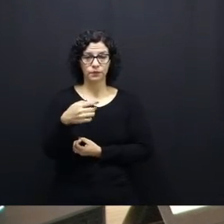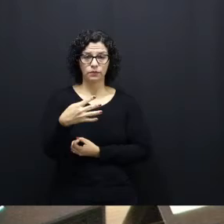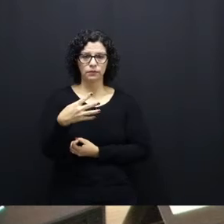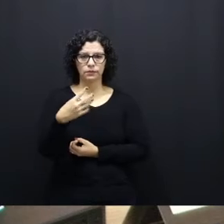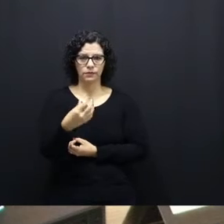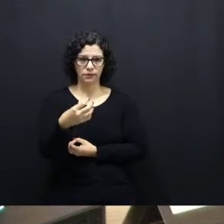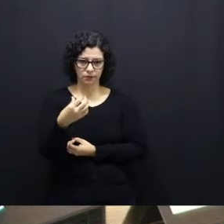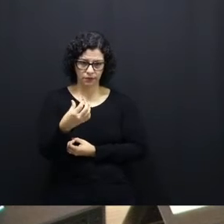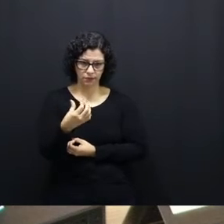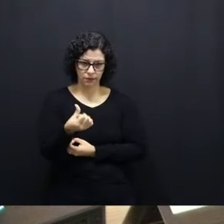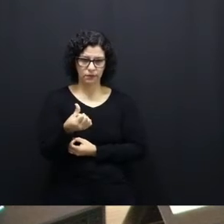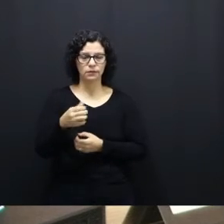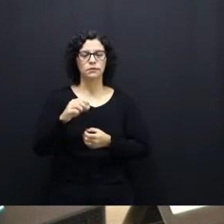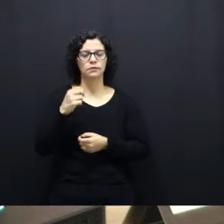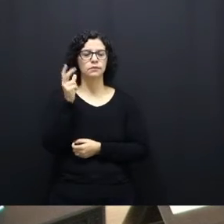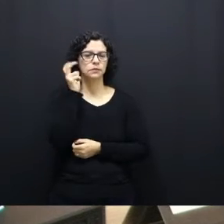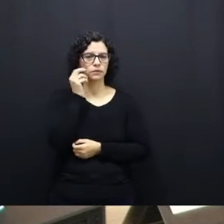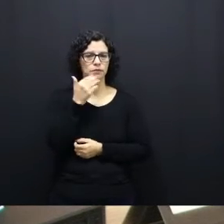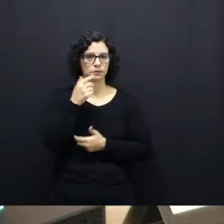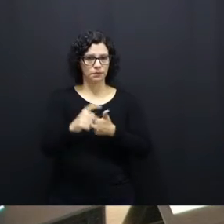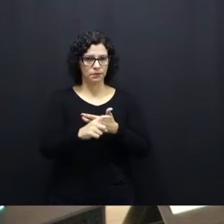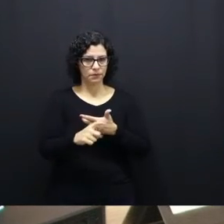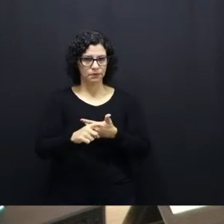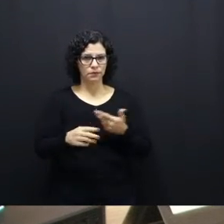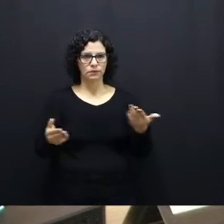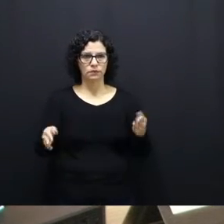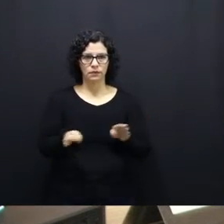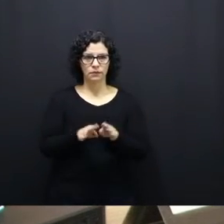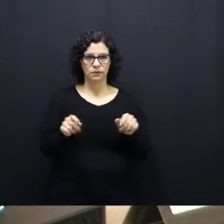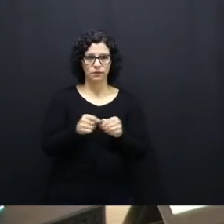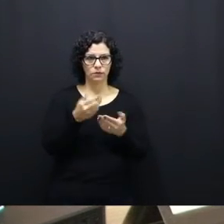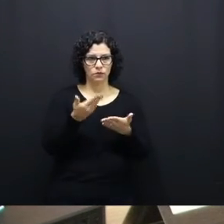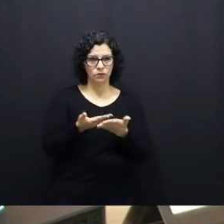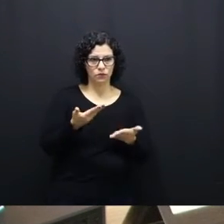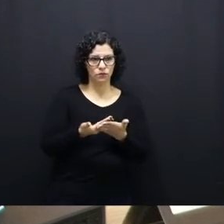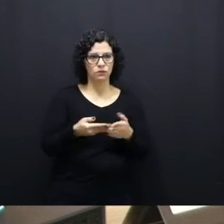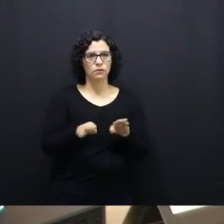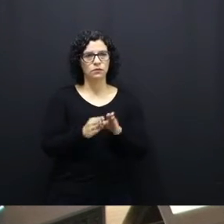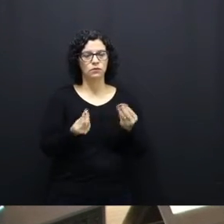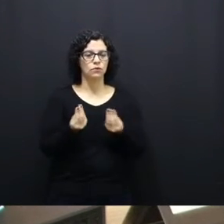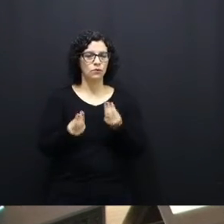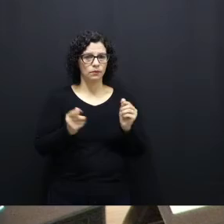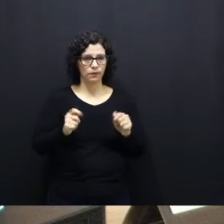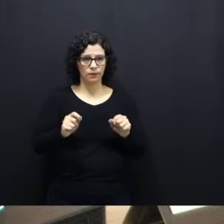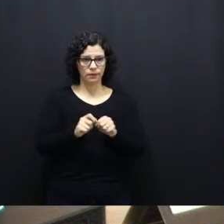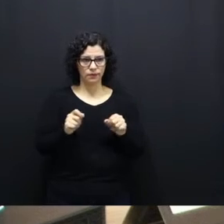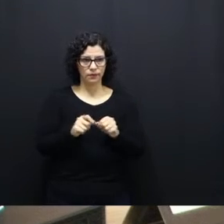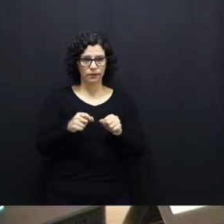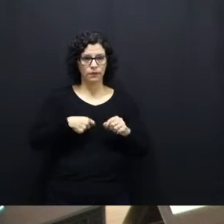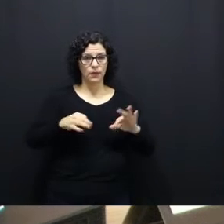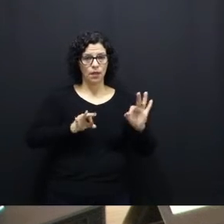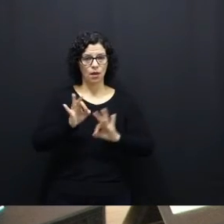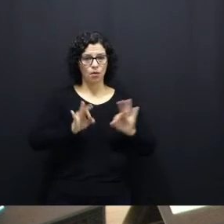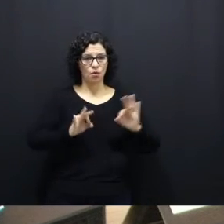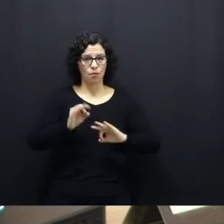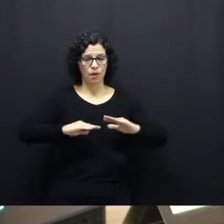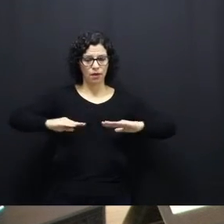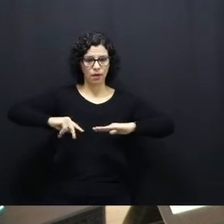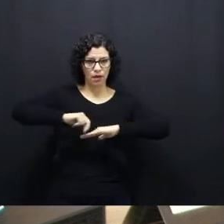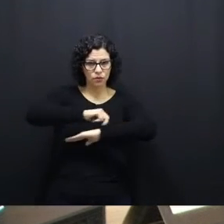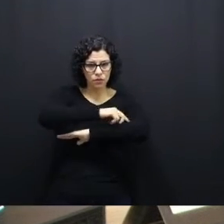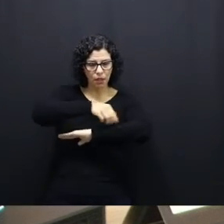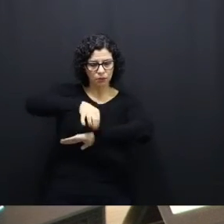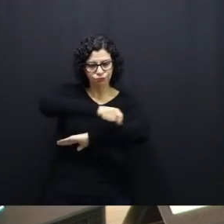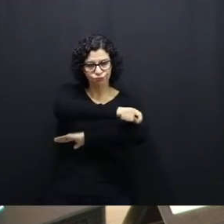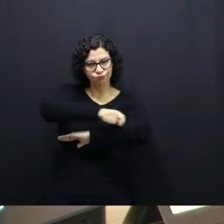1406/2002 vereador Paulinho Maradona Poder Executivo realiza estudos de viabilidade para o alargamento implantação de calçadas